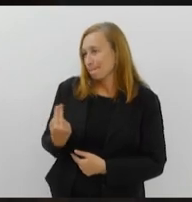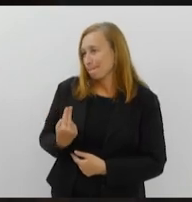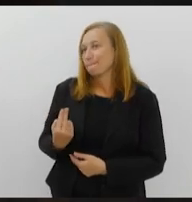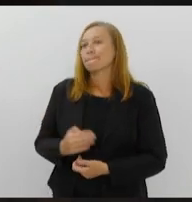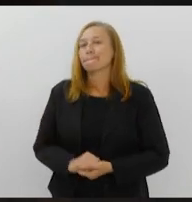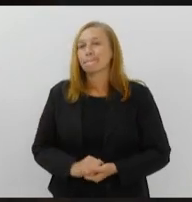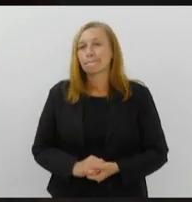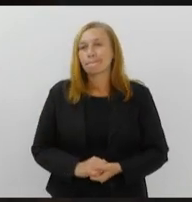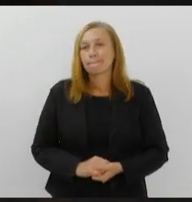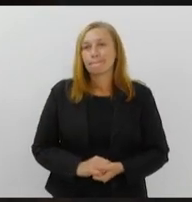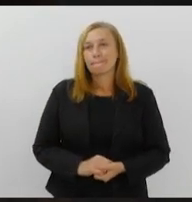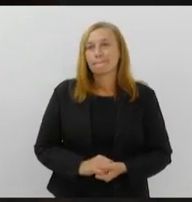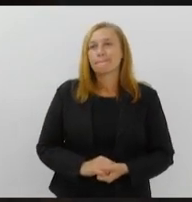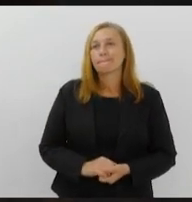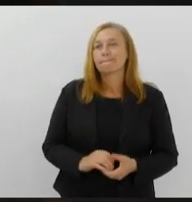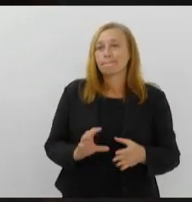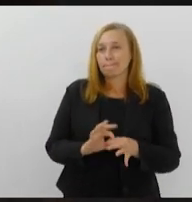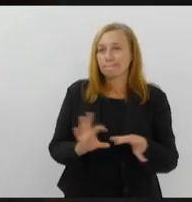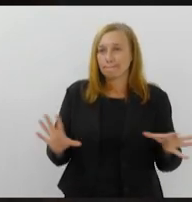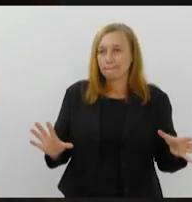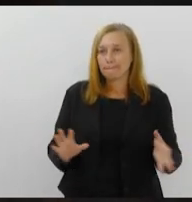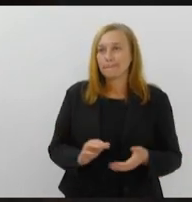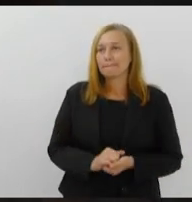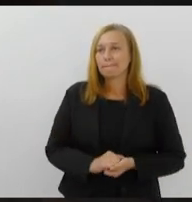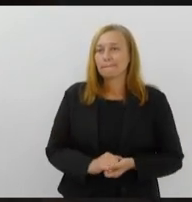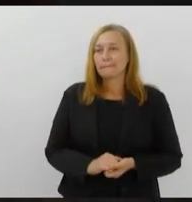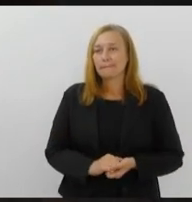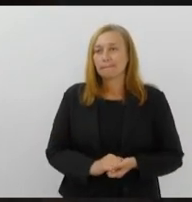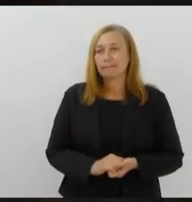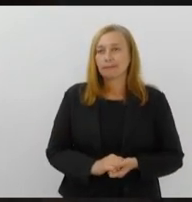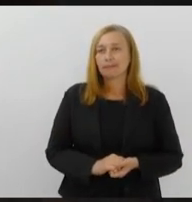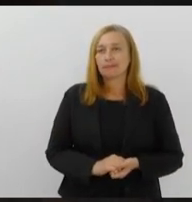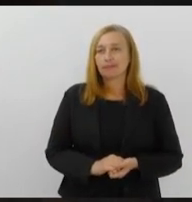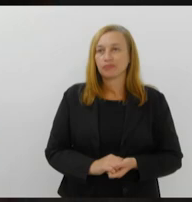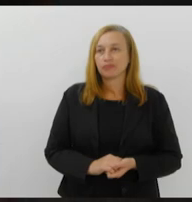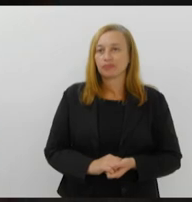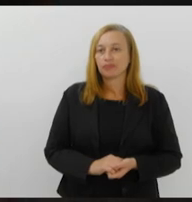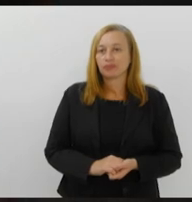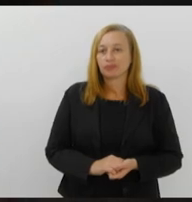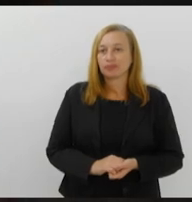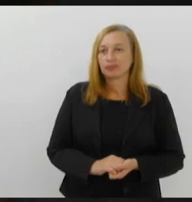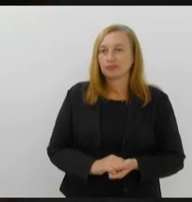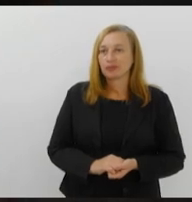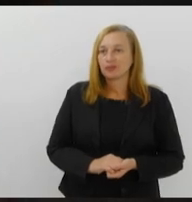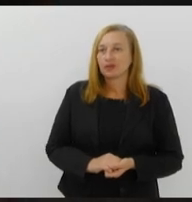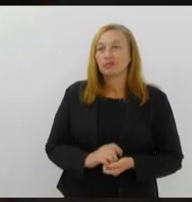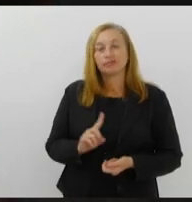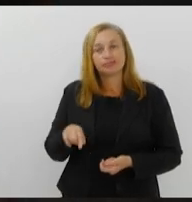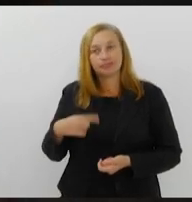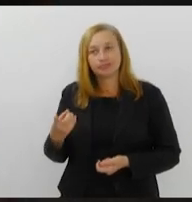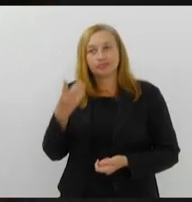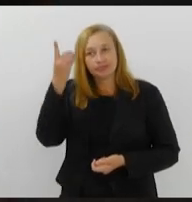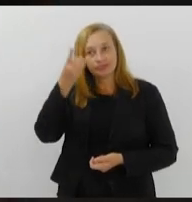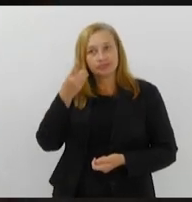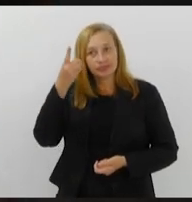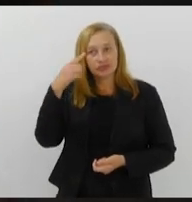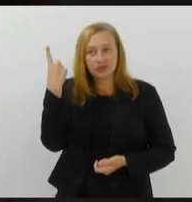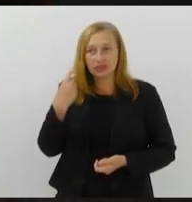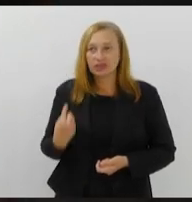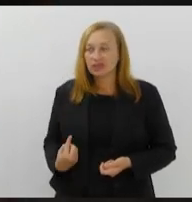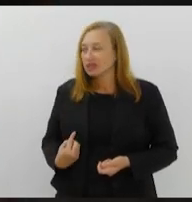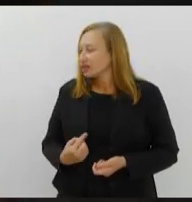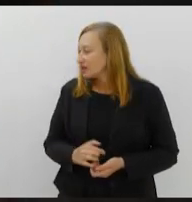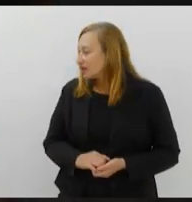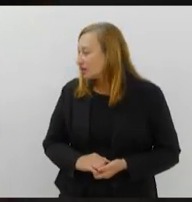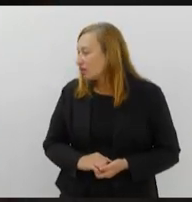aí, a gente vai abrir para que o autor dê a coautoria. Depois da deputada Dani Balbi, já tinha